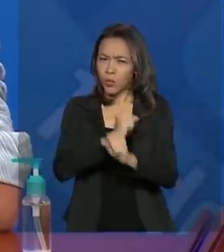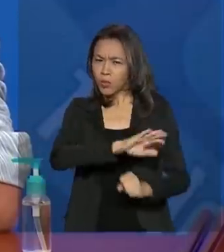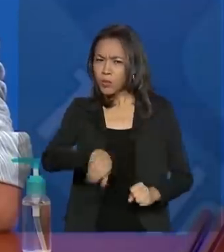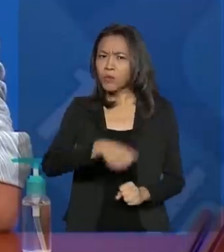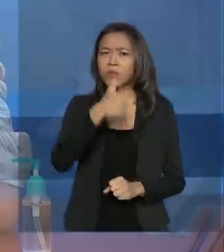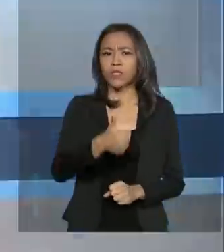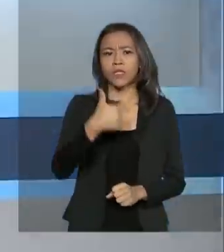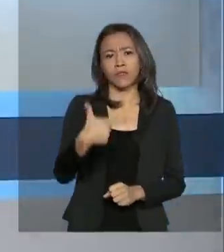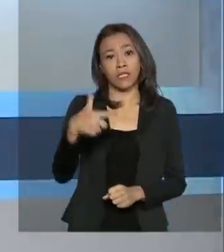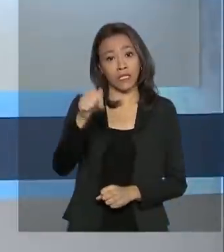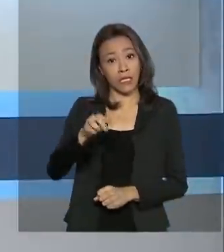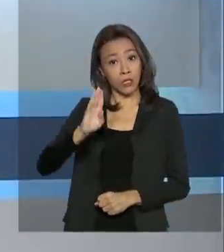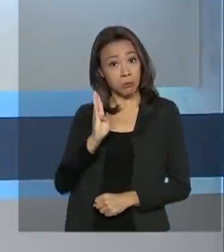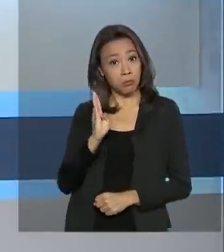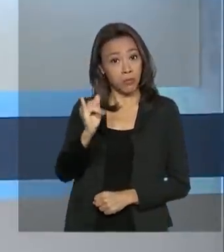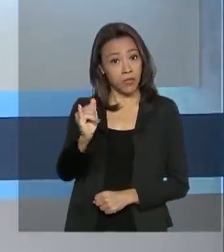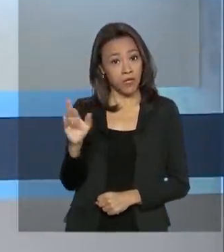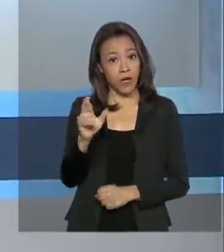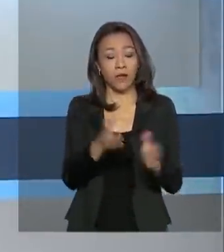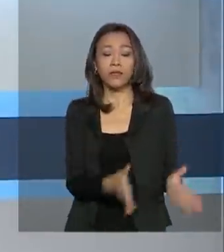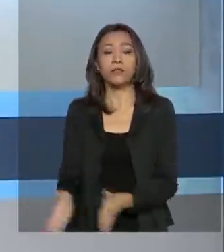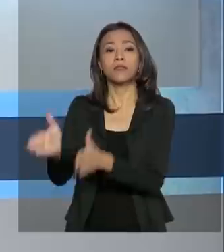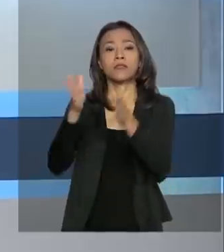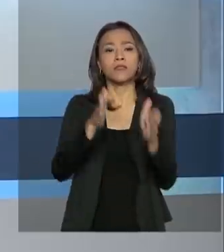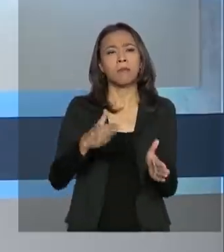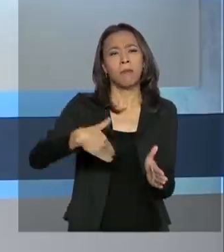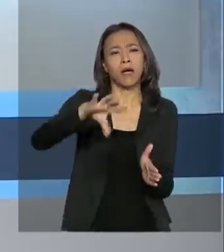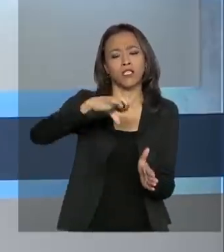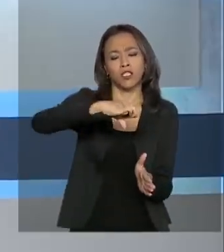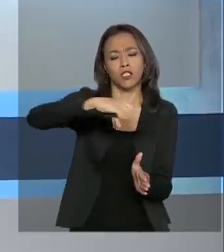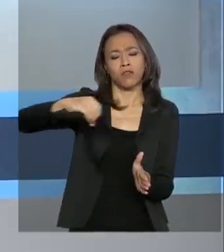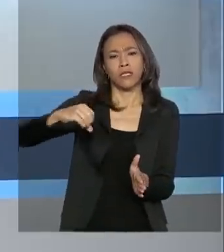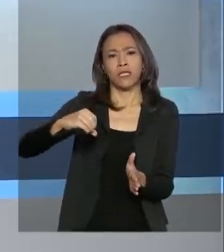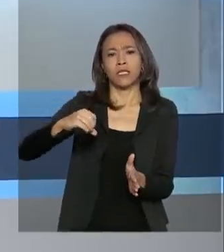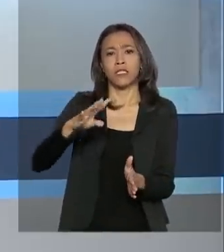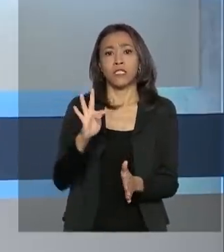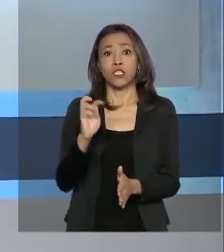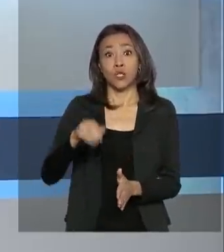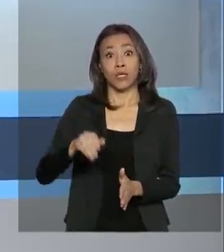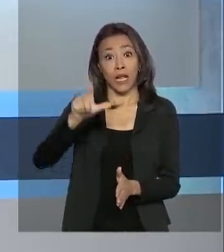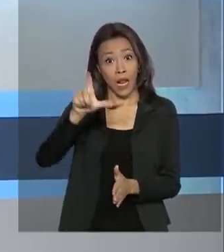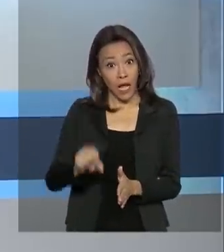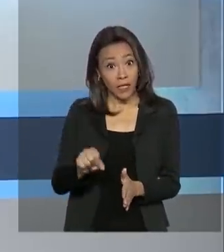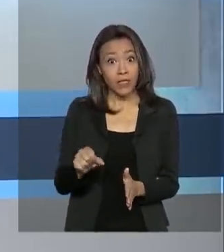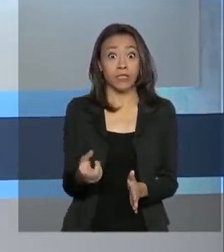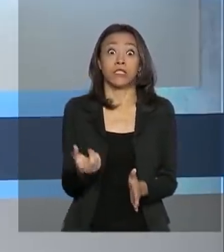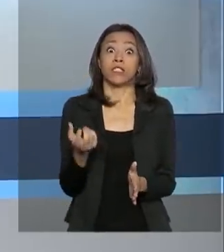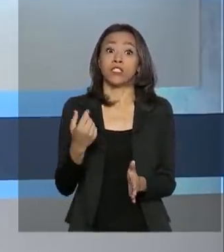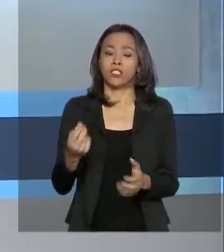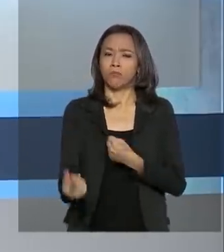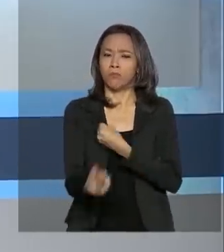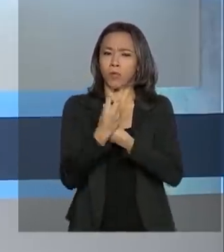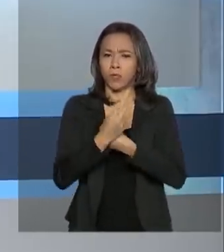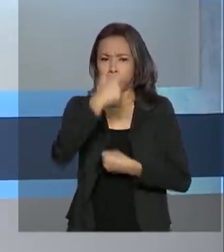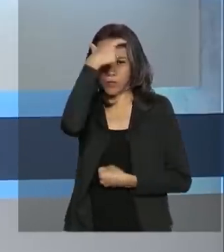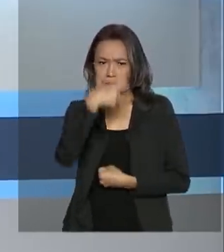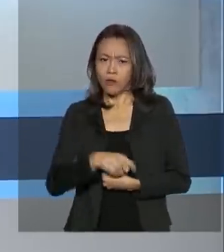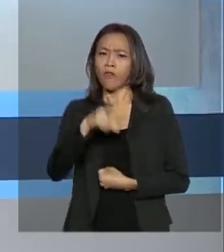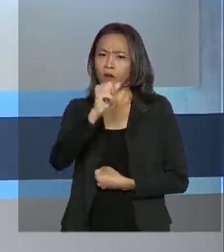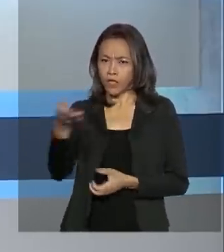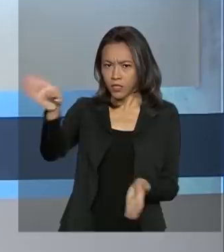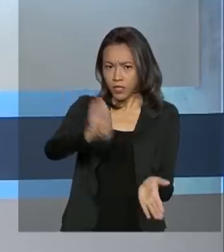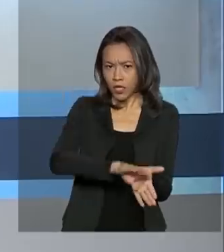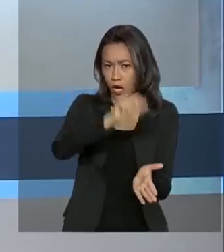bilhões de reais mais de 900 toneladas de equipamentos de proteção individual devem chegar ao brasil nos próximos